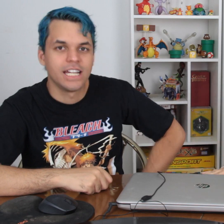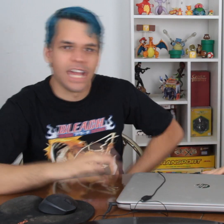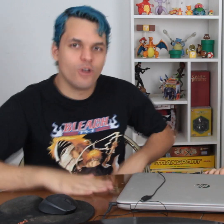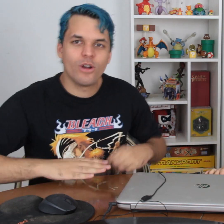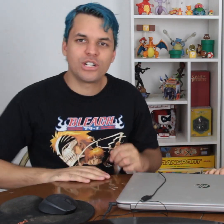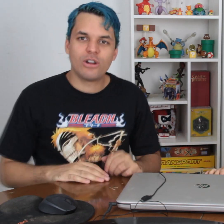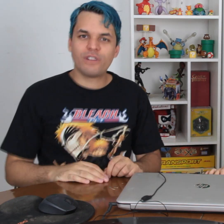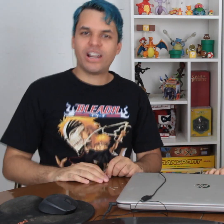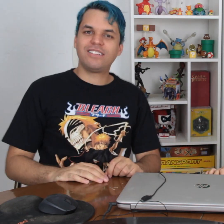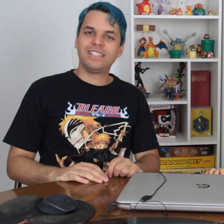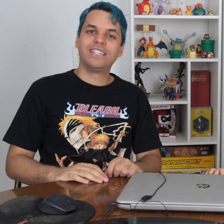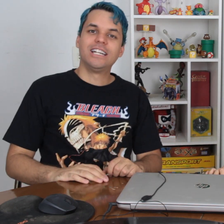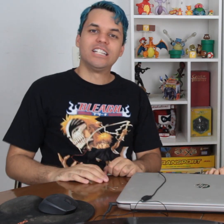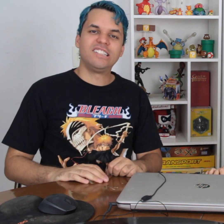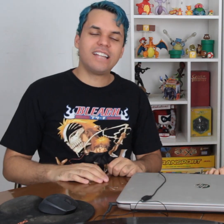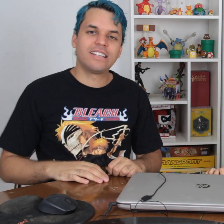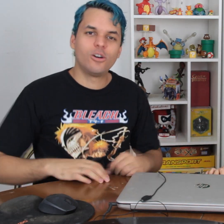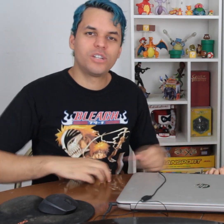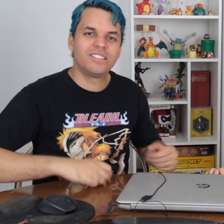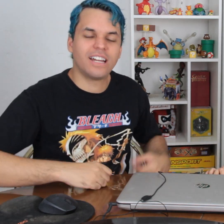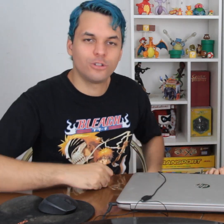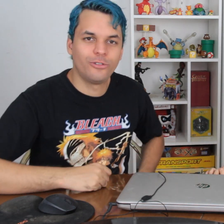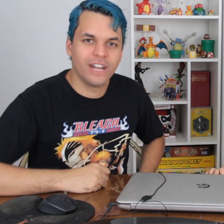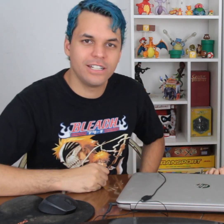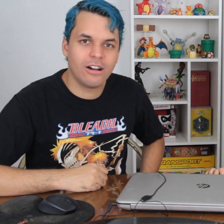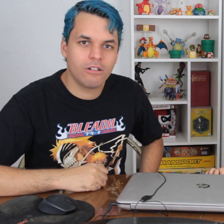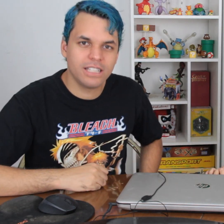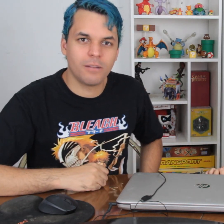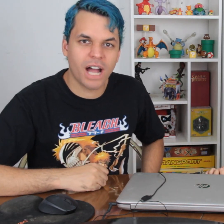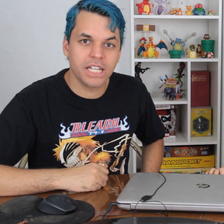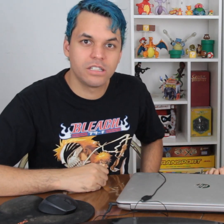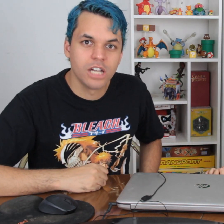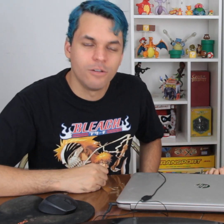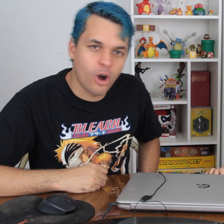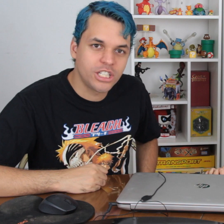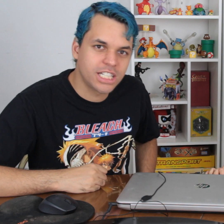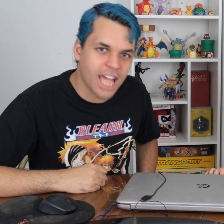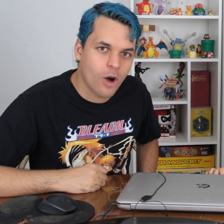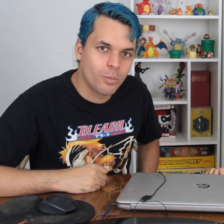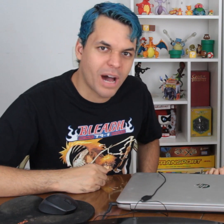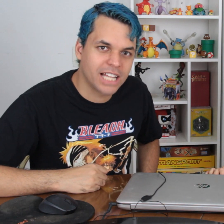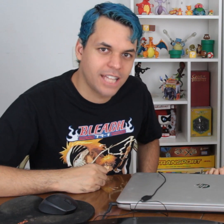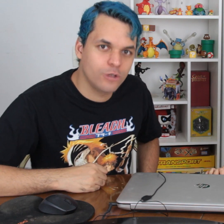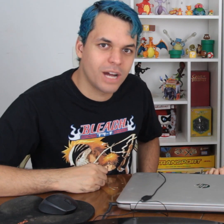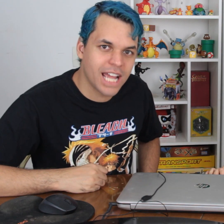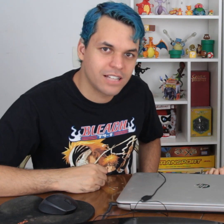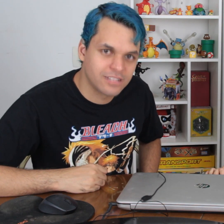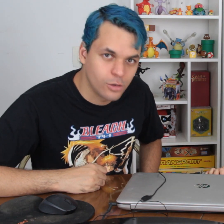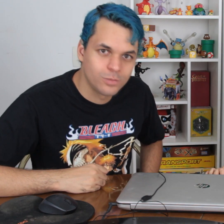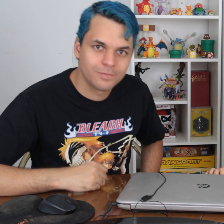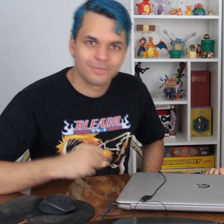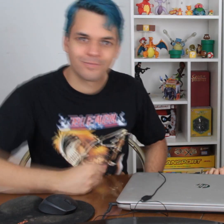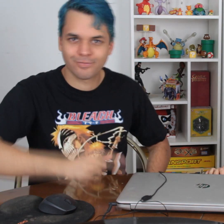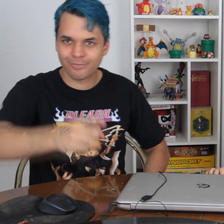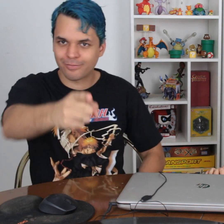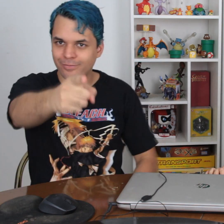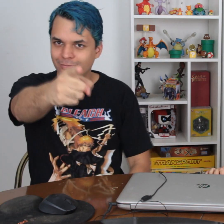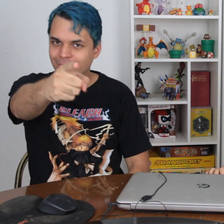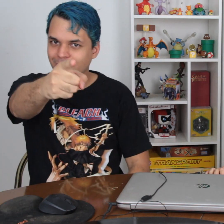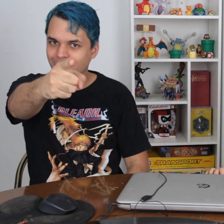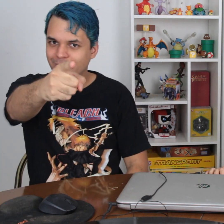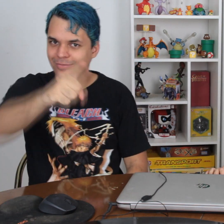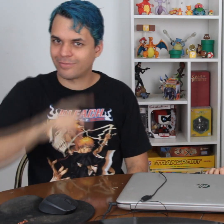pede assim? Eu ia falar assim, cidadão que está sofrendo e não aguenta mais, vote Kel para ter uma reação.